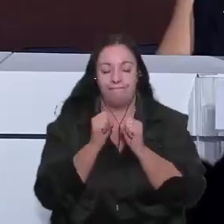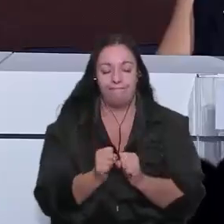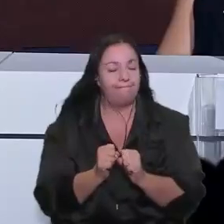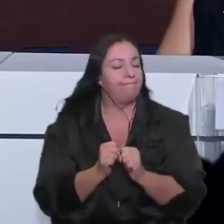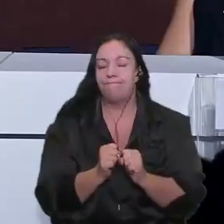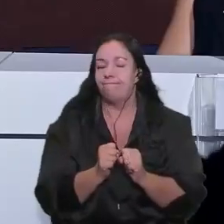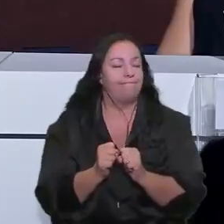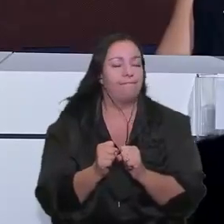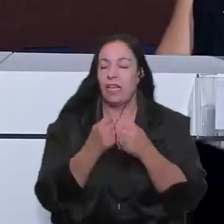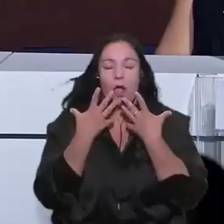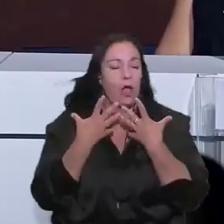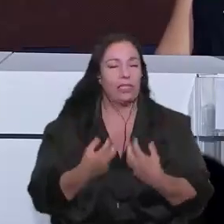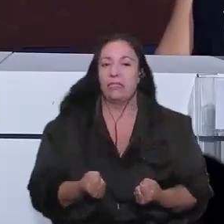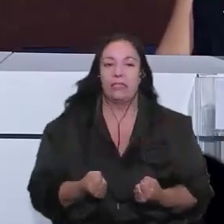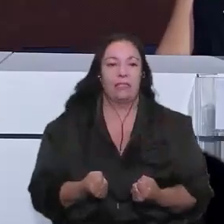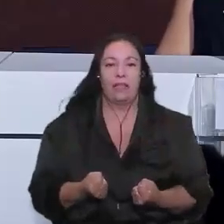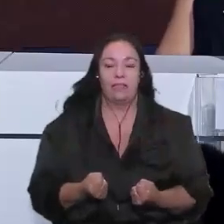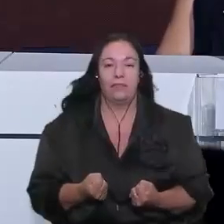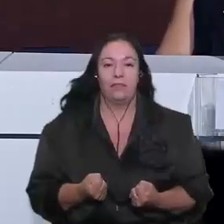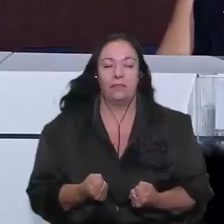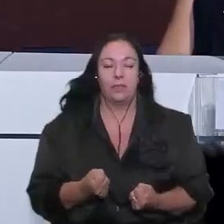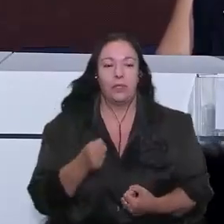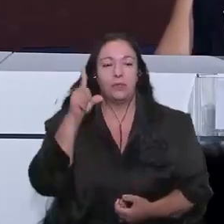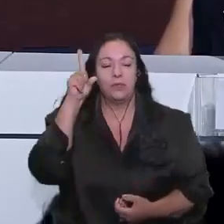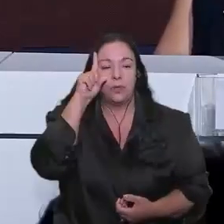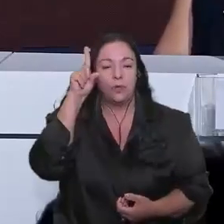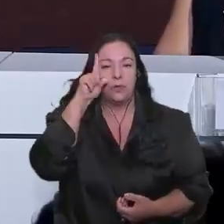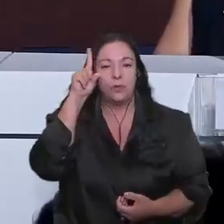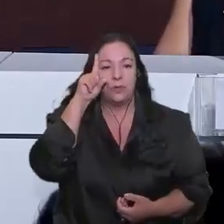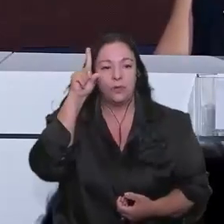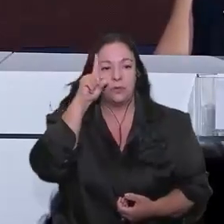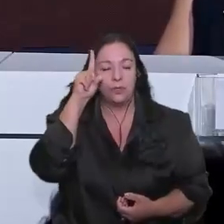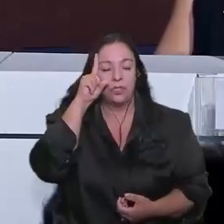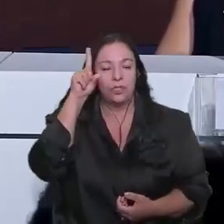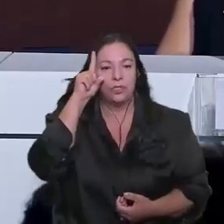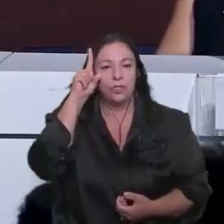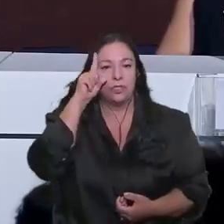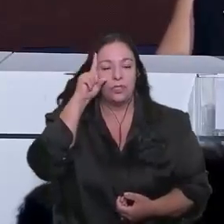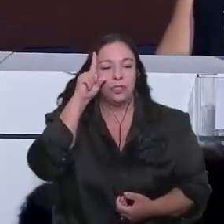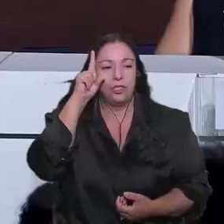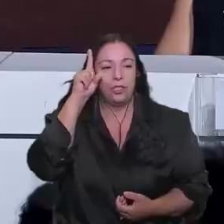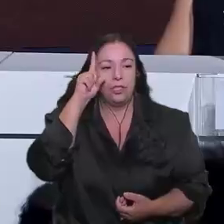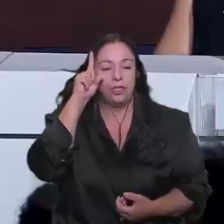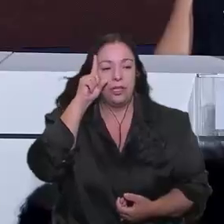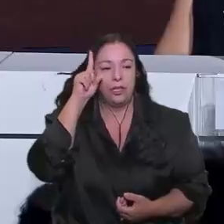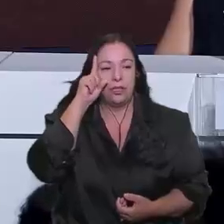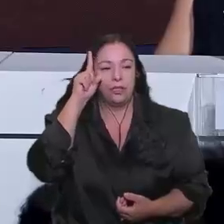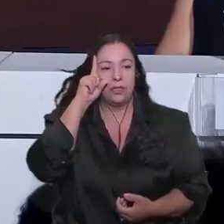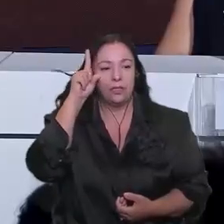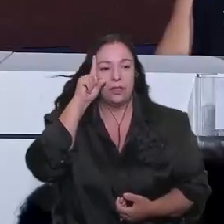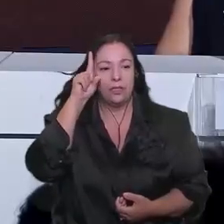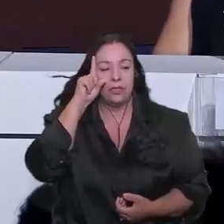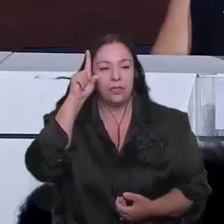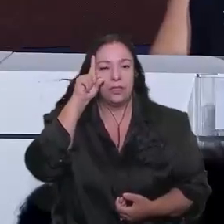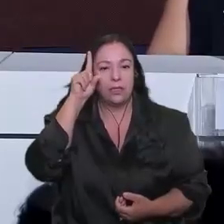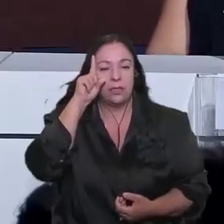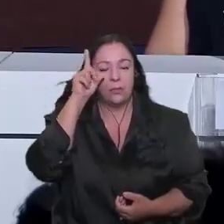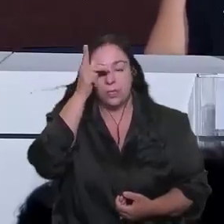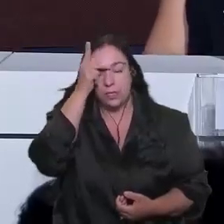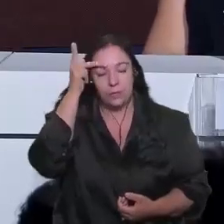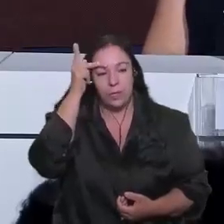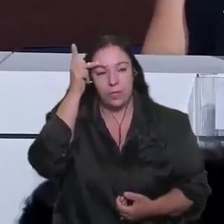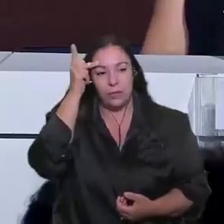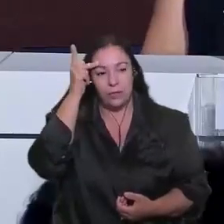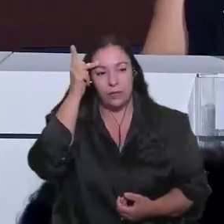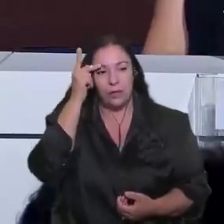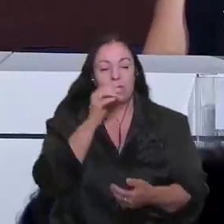aceitar isso. Porque todos os dias eu sou levado, toda a gente me tenta convencer, toda a gente não, mas muita gente